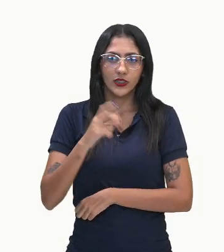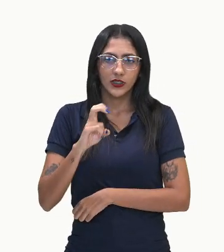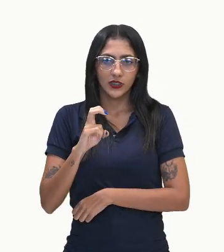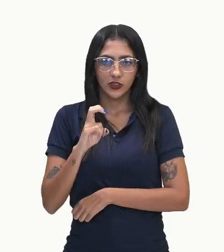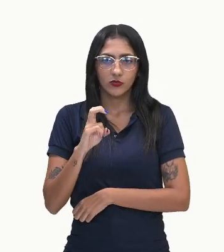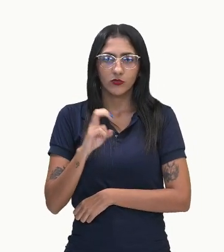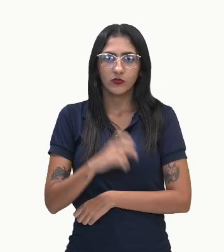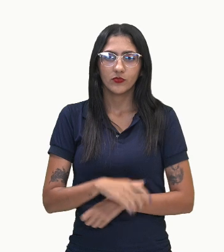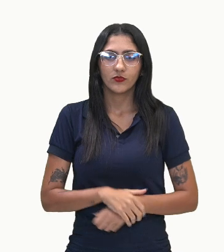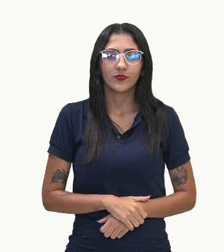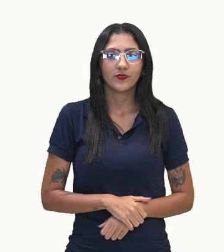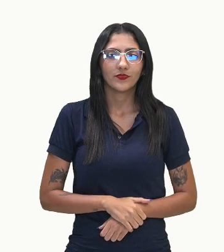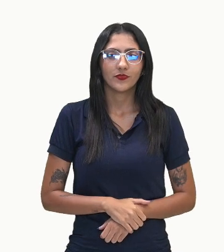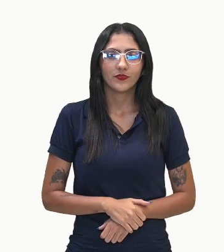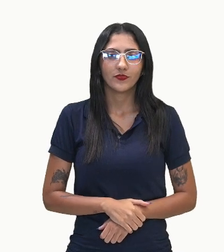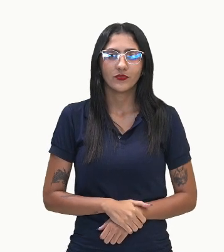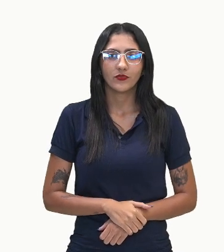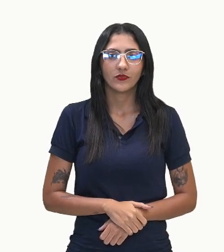1.484,70.